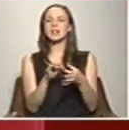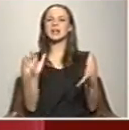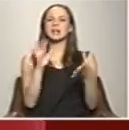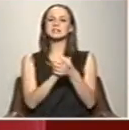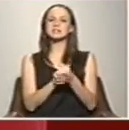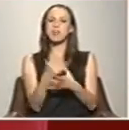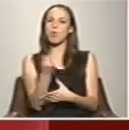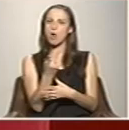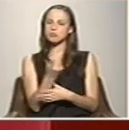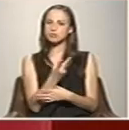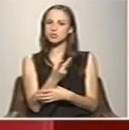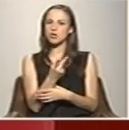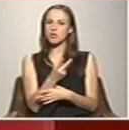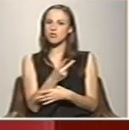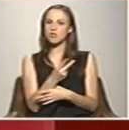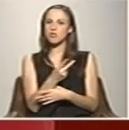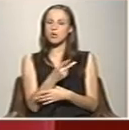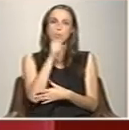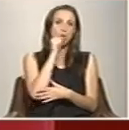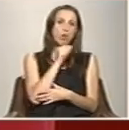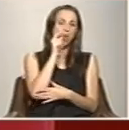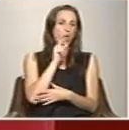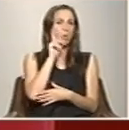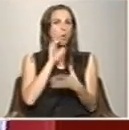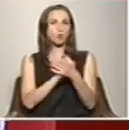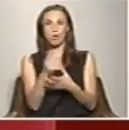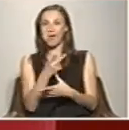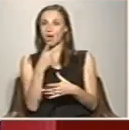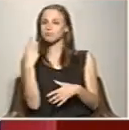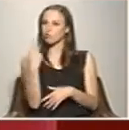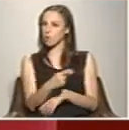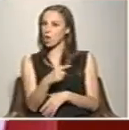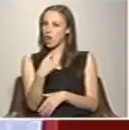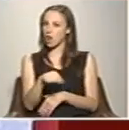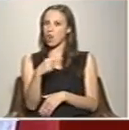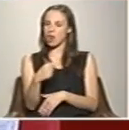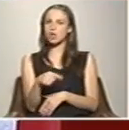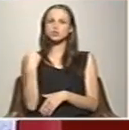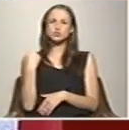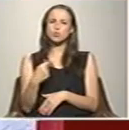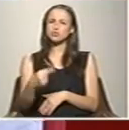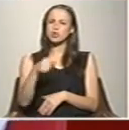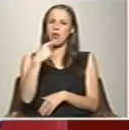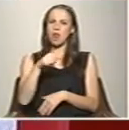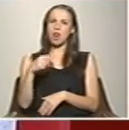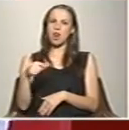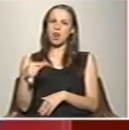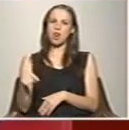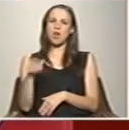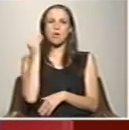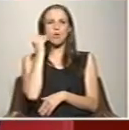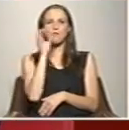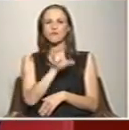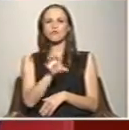entre si mesmos. Entre o idoso e a idosa, está a haver indicadores que todos os dias aparecem, a maneira como